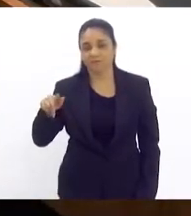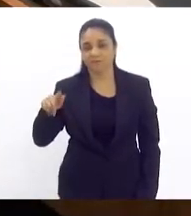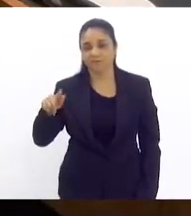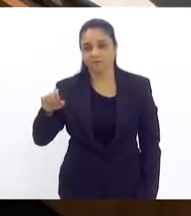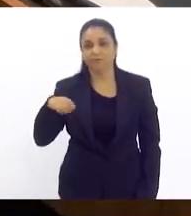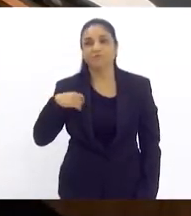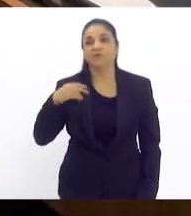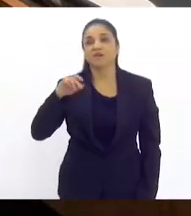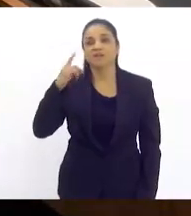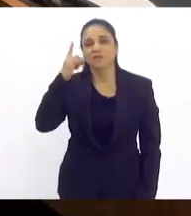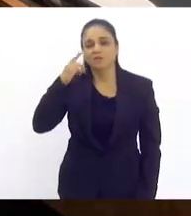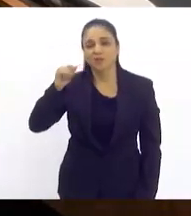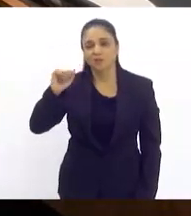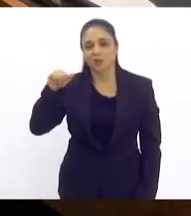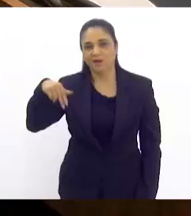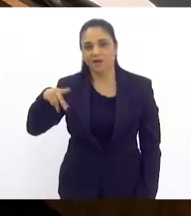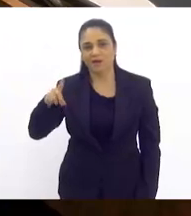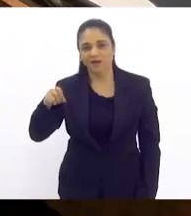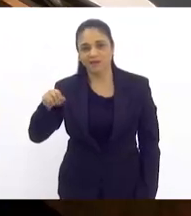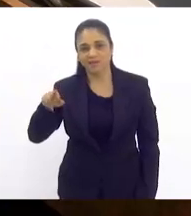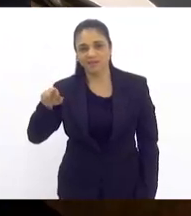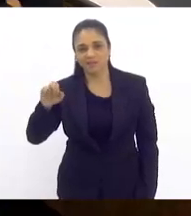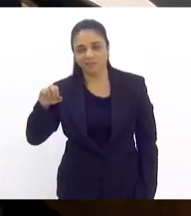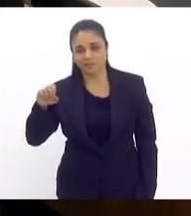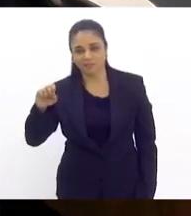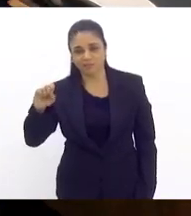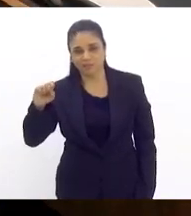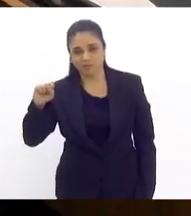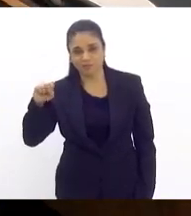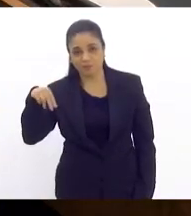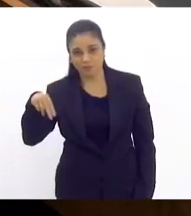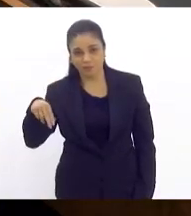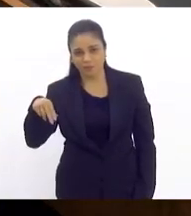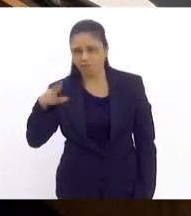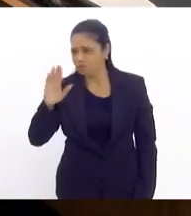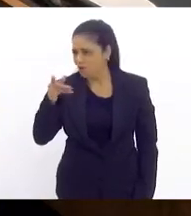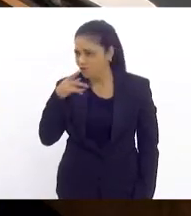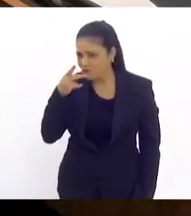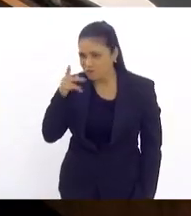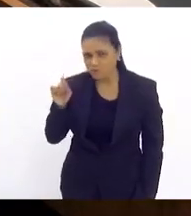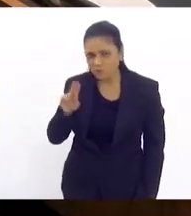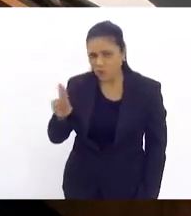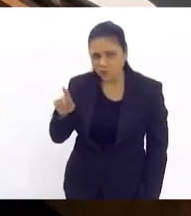Anderson Moraes já falei o deputado não já falei